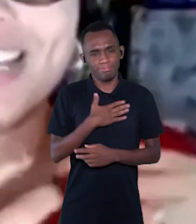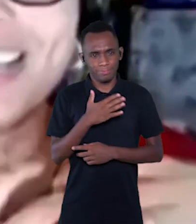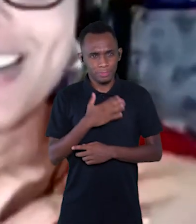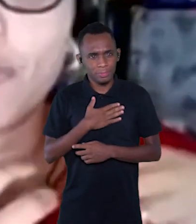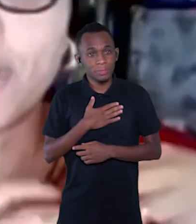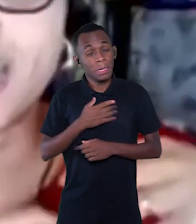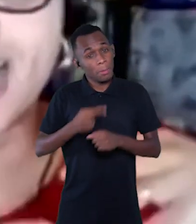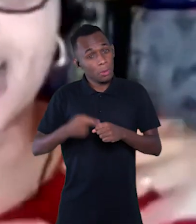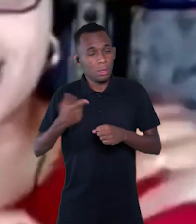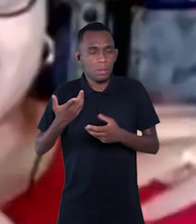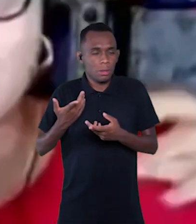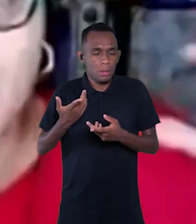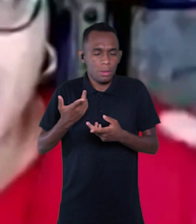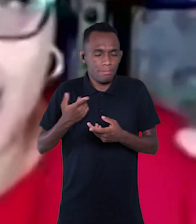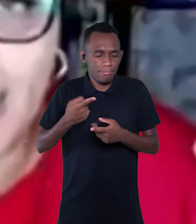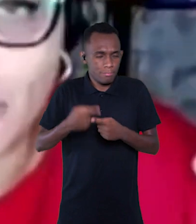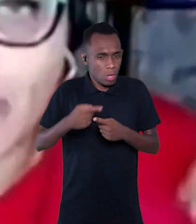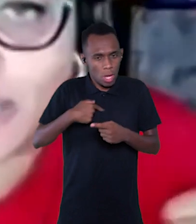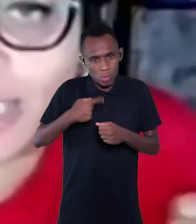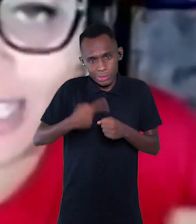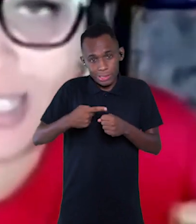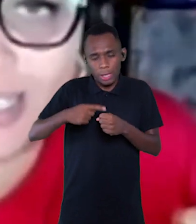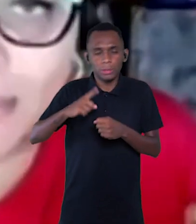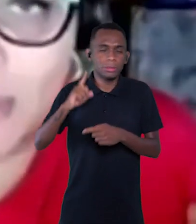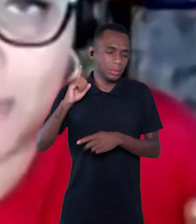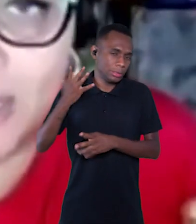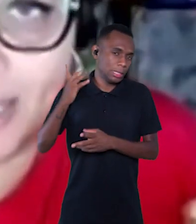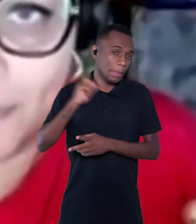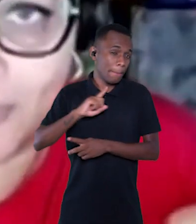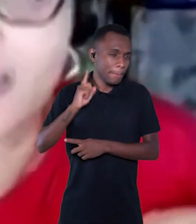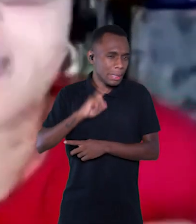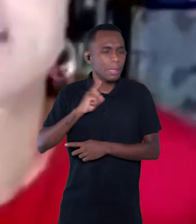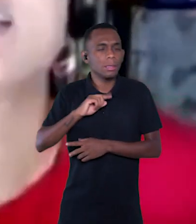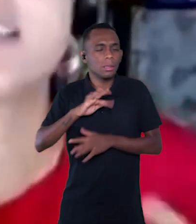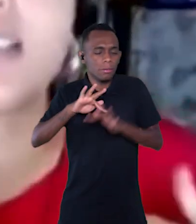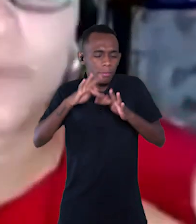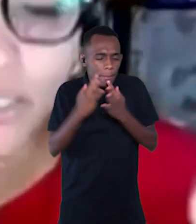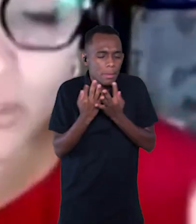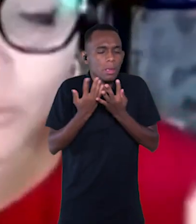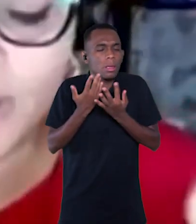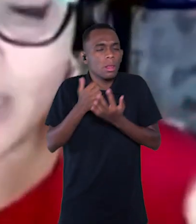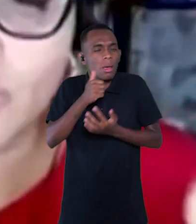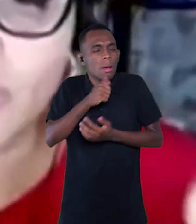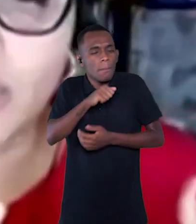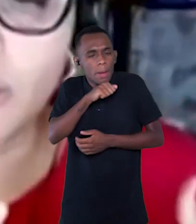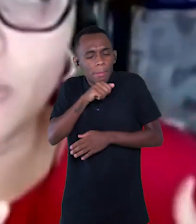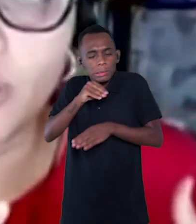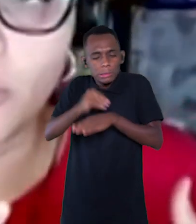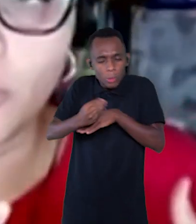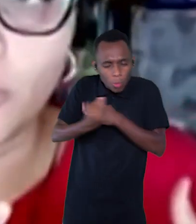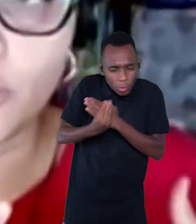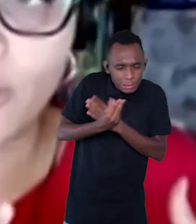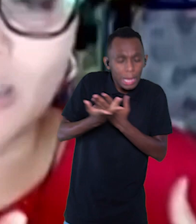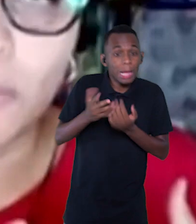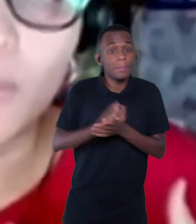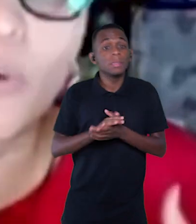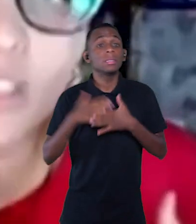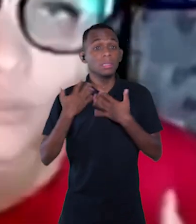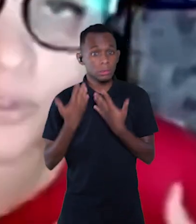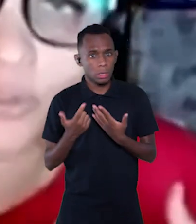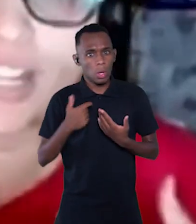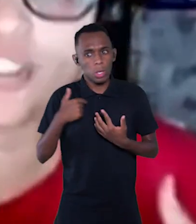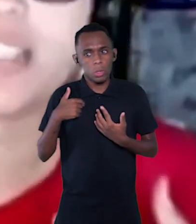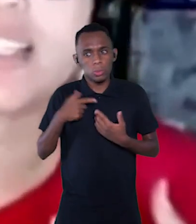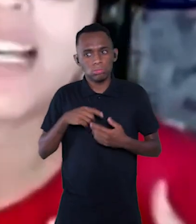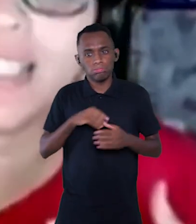boa mineira, né? Fui criada assim, debaixo das asinhas da minha mãe. Então isso fez com que eu tivesse